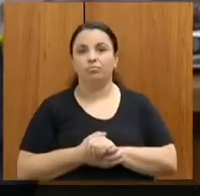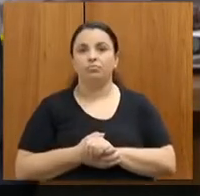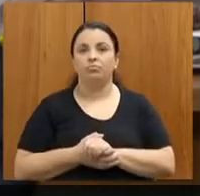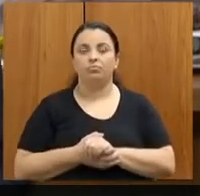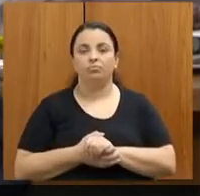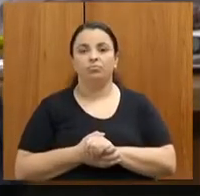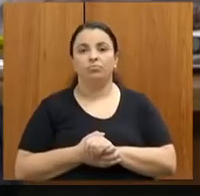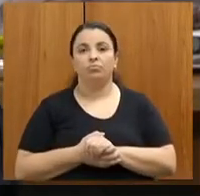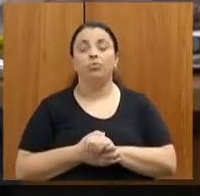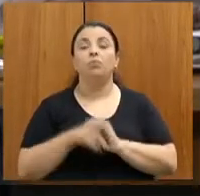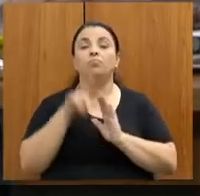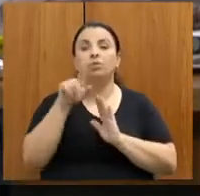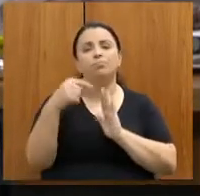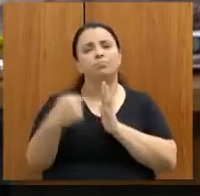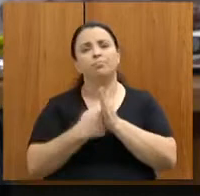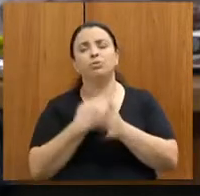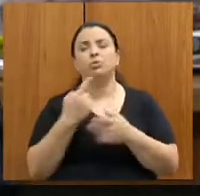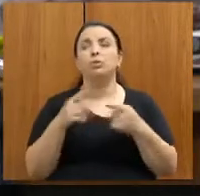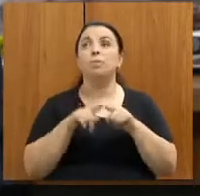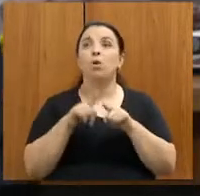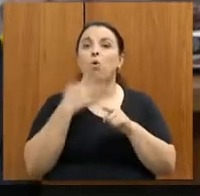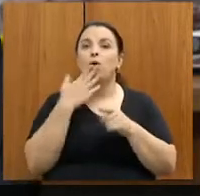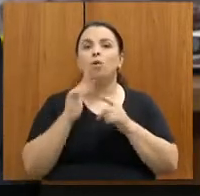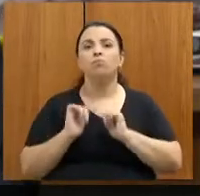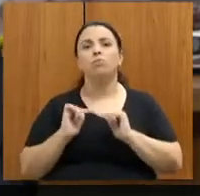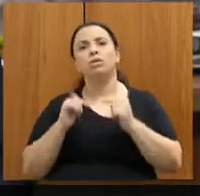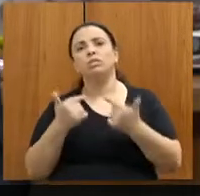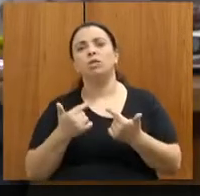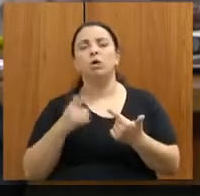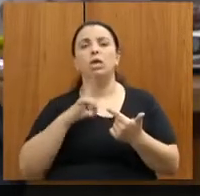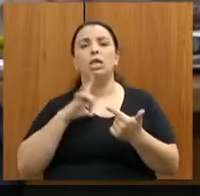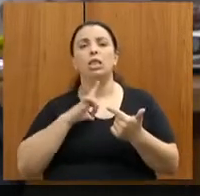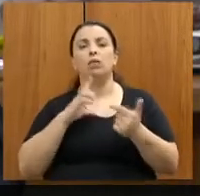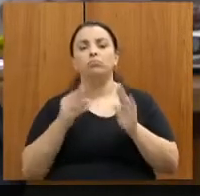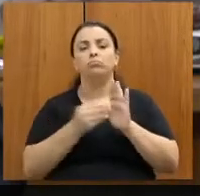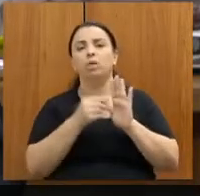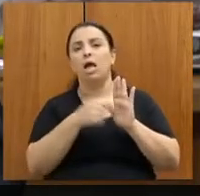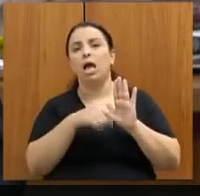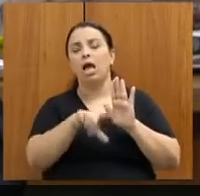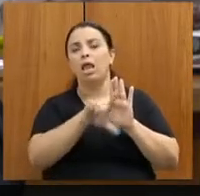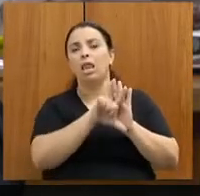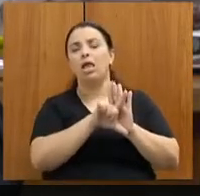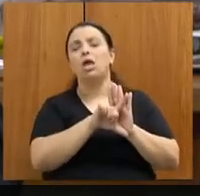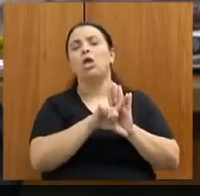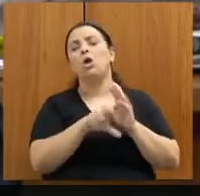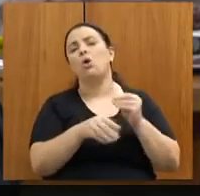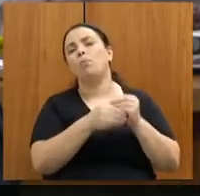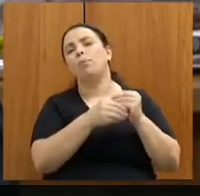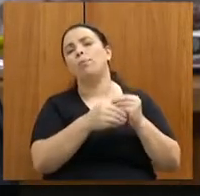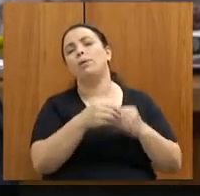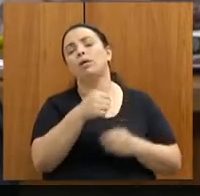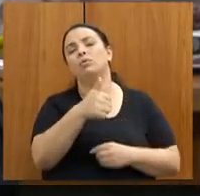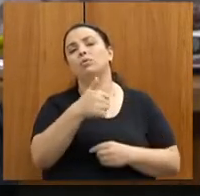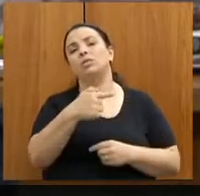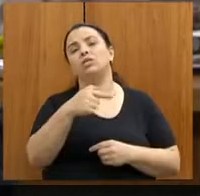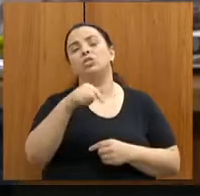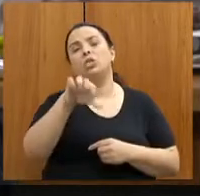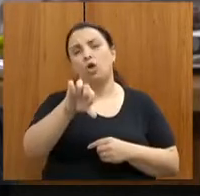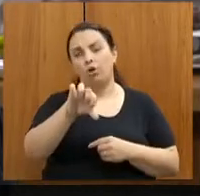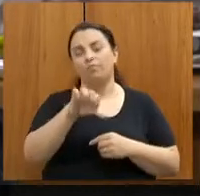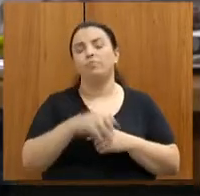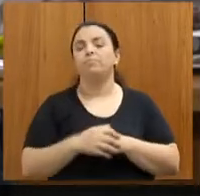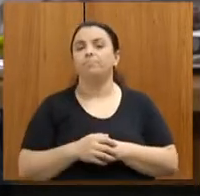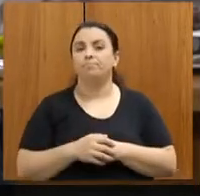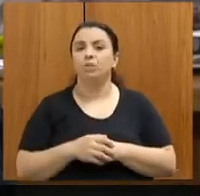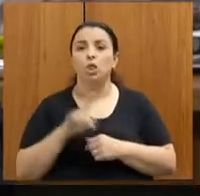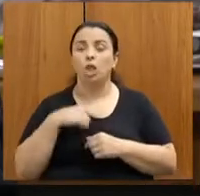perguntou a correlação de medidas que estão consignadas na lei complementar 159 178 não nós não temos nenhuma intenção de